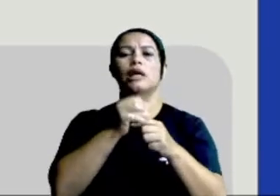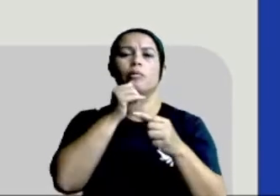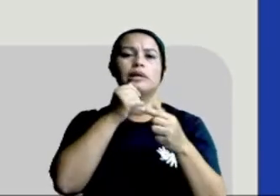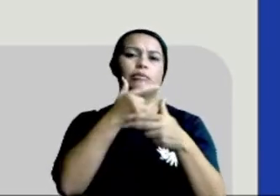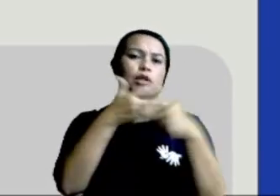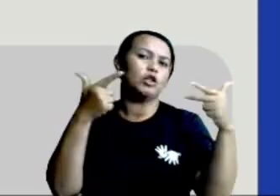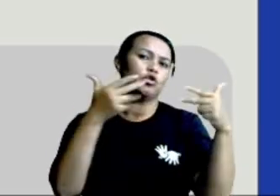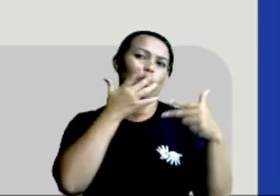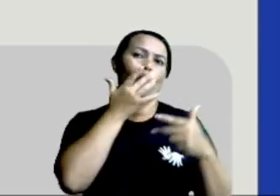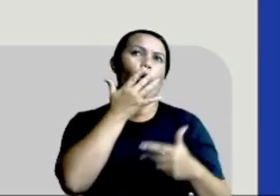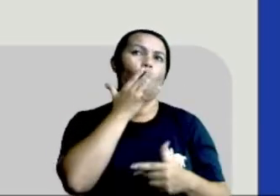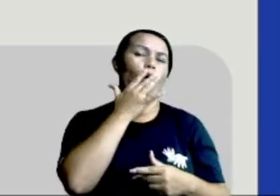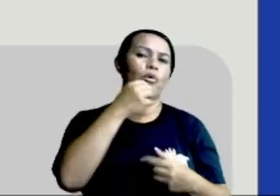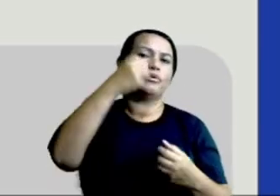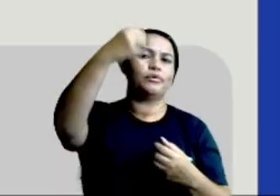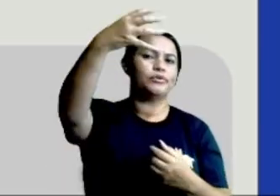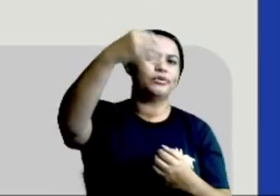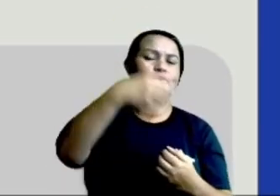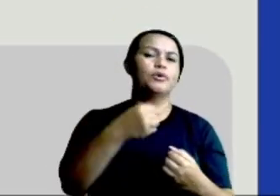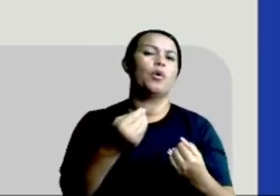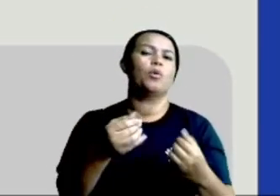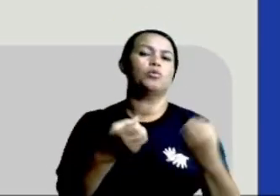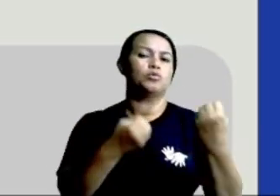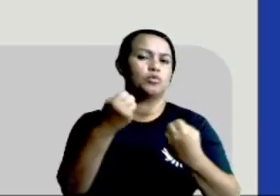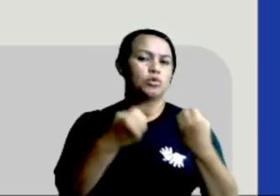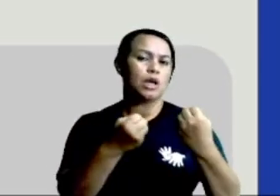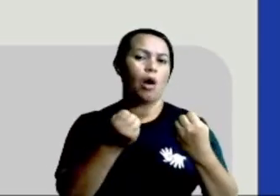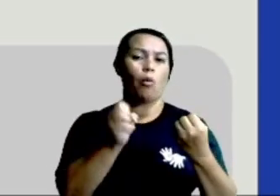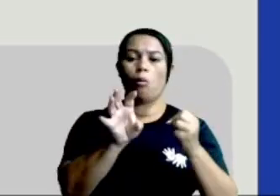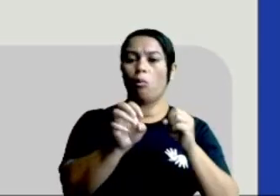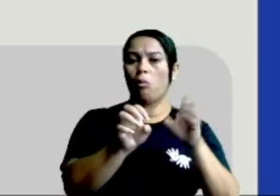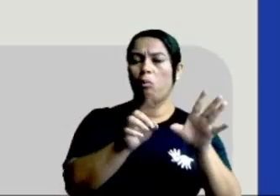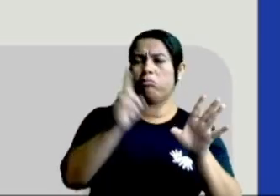das lâmpadas, né? A pessoa com